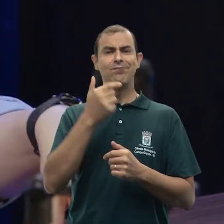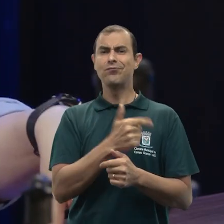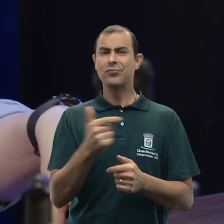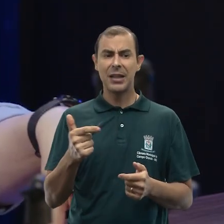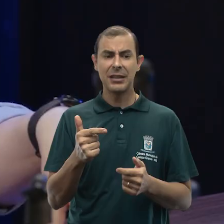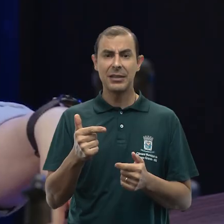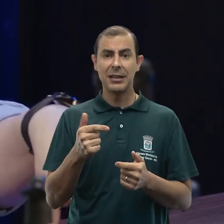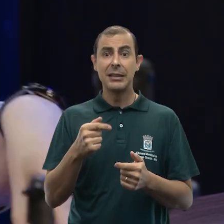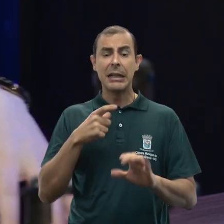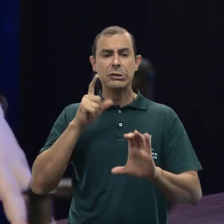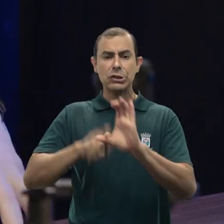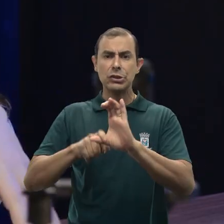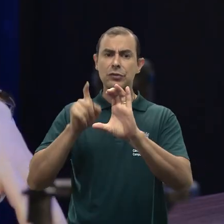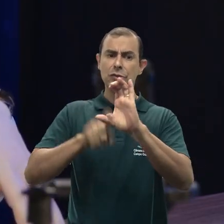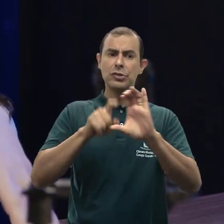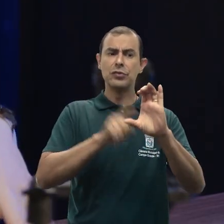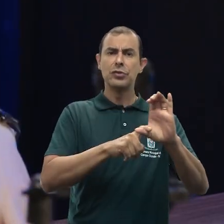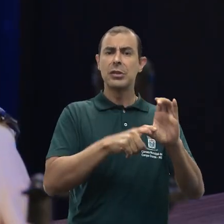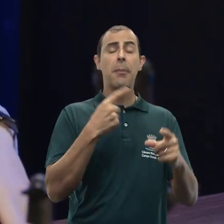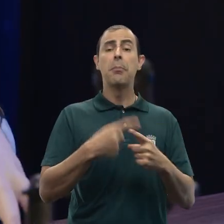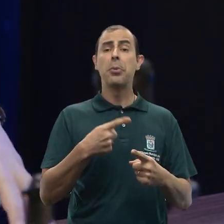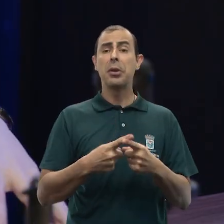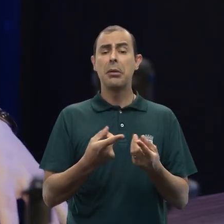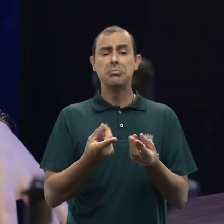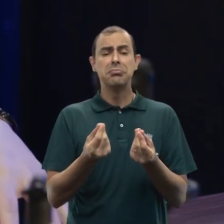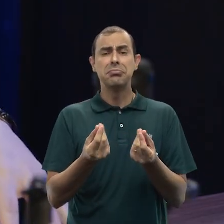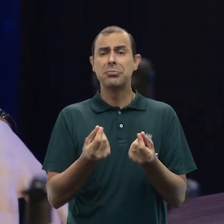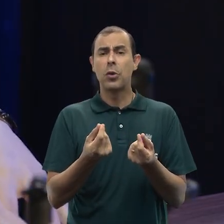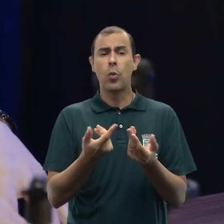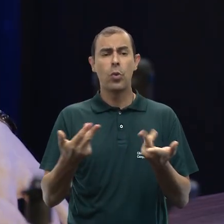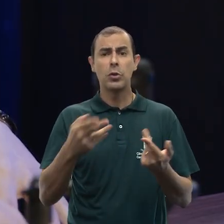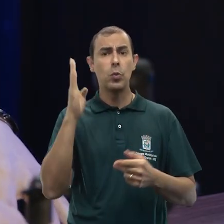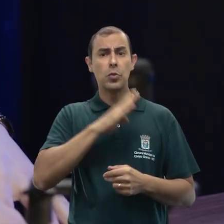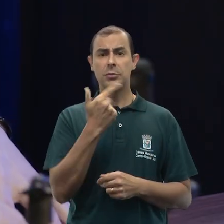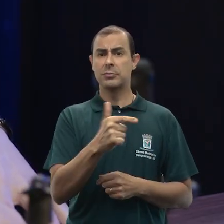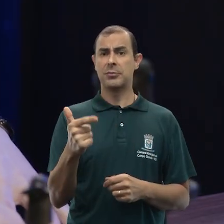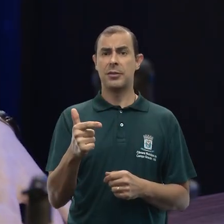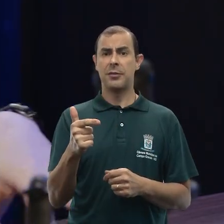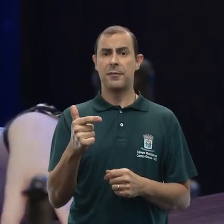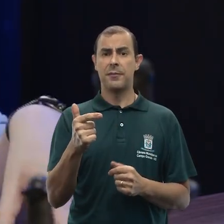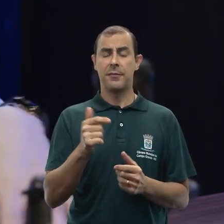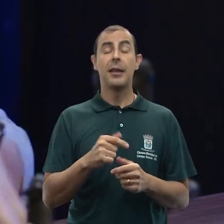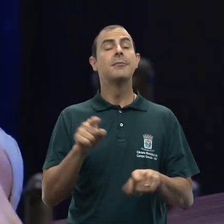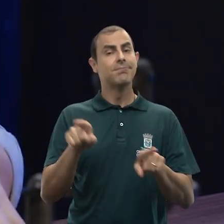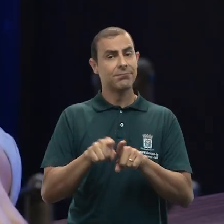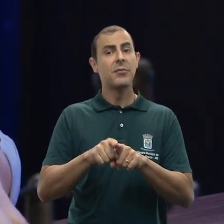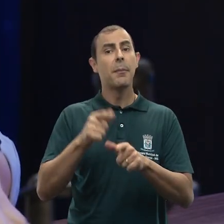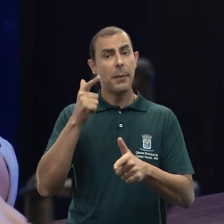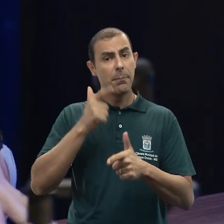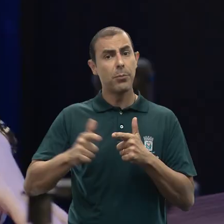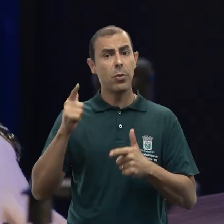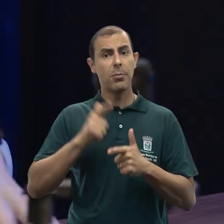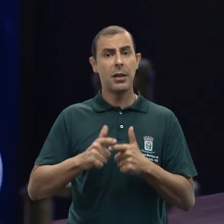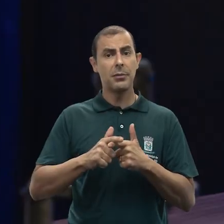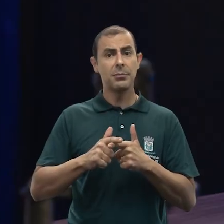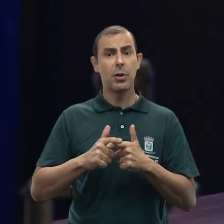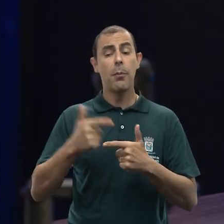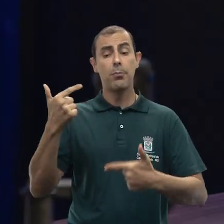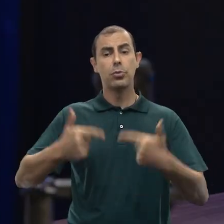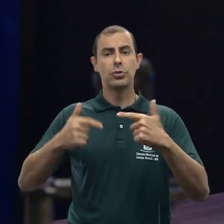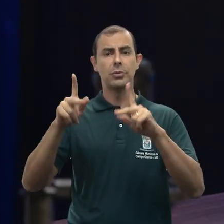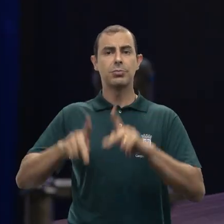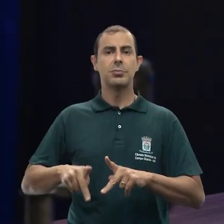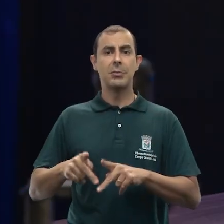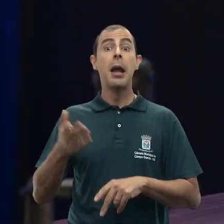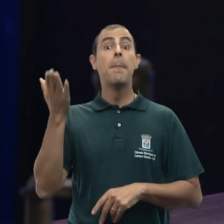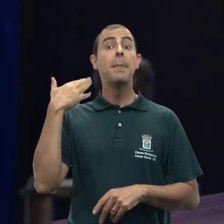endividando cedo demais por coisas que não são emergenciais. Isso também é problema de política pública. Não era há um tempo